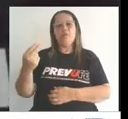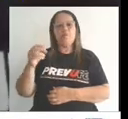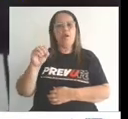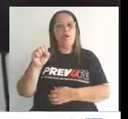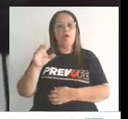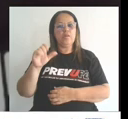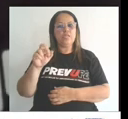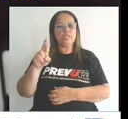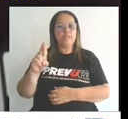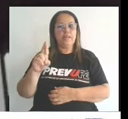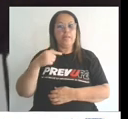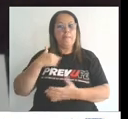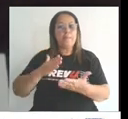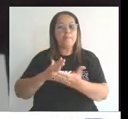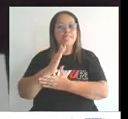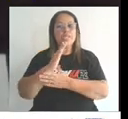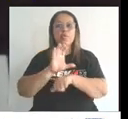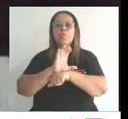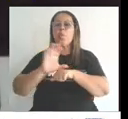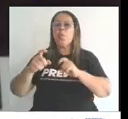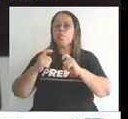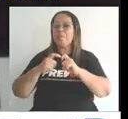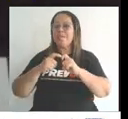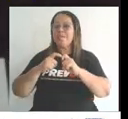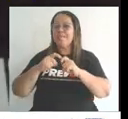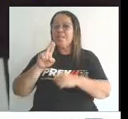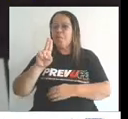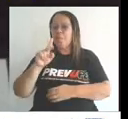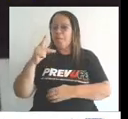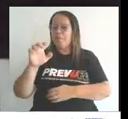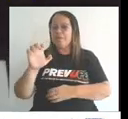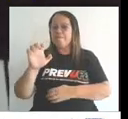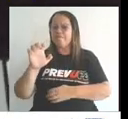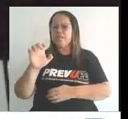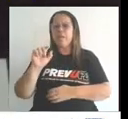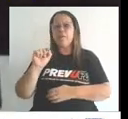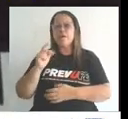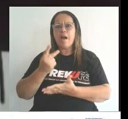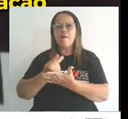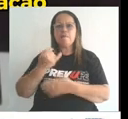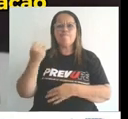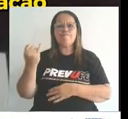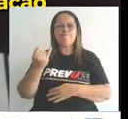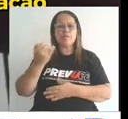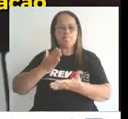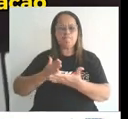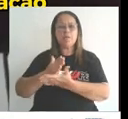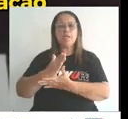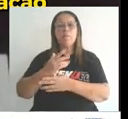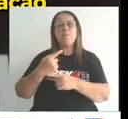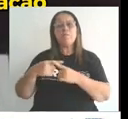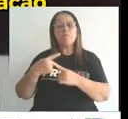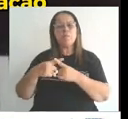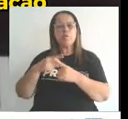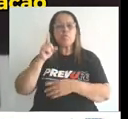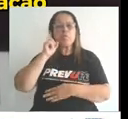Fala pessoal, beleza? Me chamo Oscar Souto e recentemente eu fui aprovado em medicina na UPE. E um fator determinante nessa